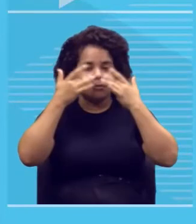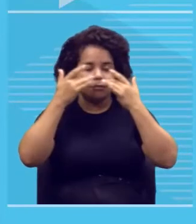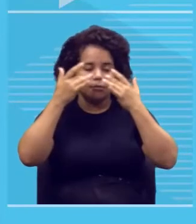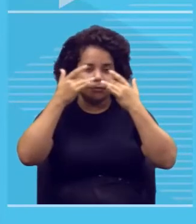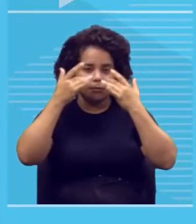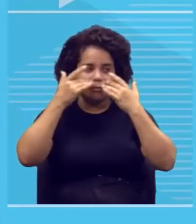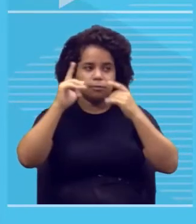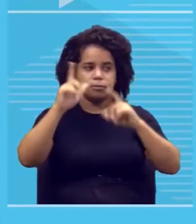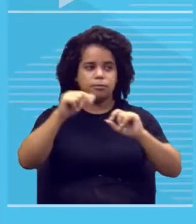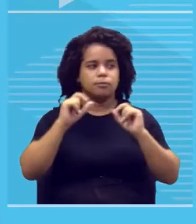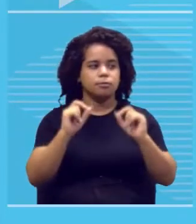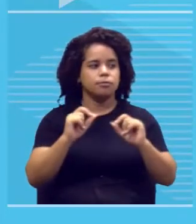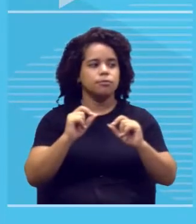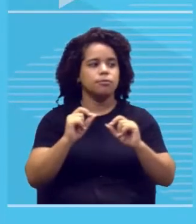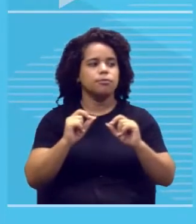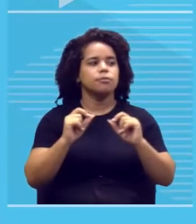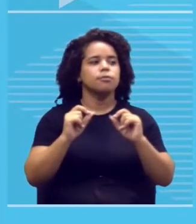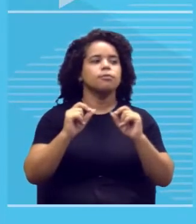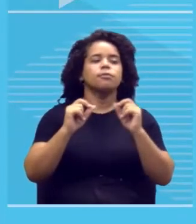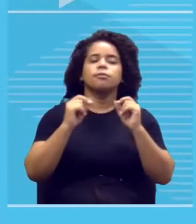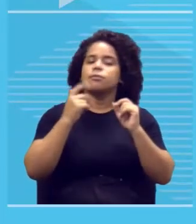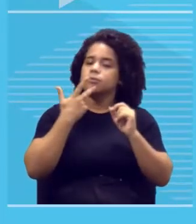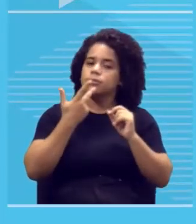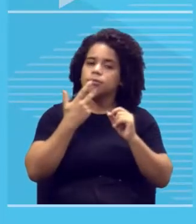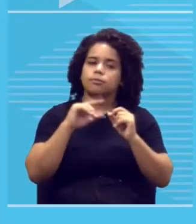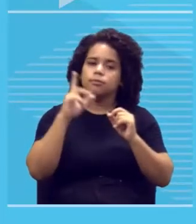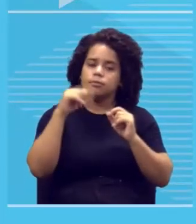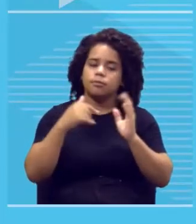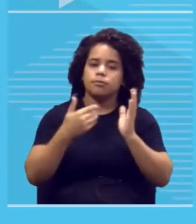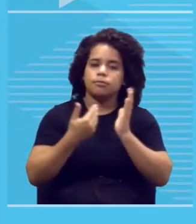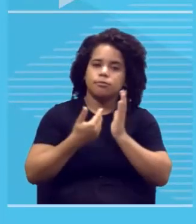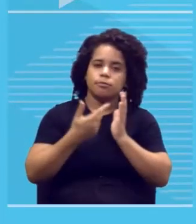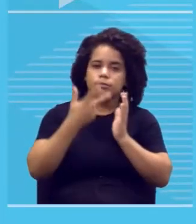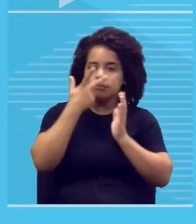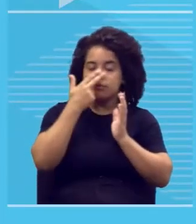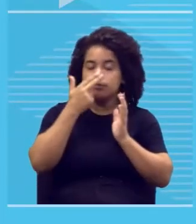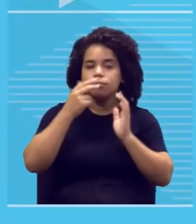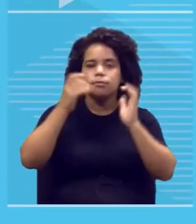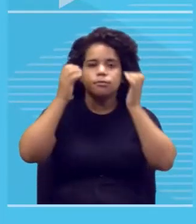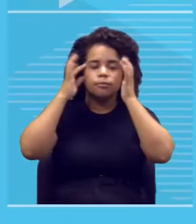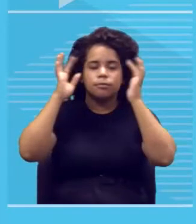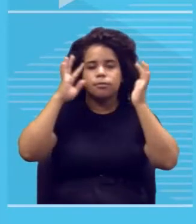de se perder no jogo de cena né se perder missense